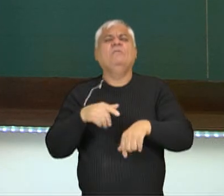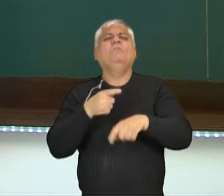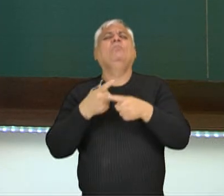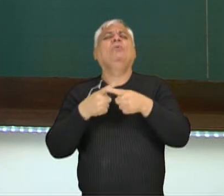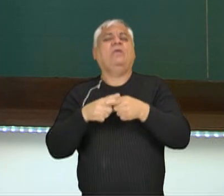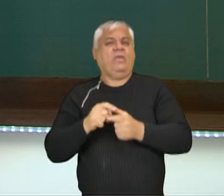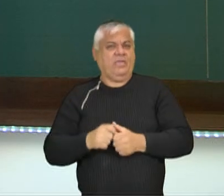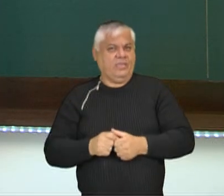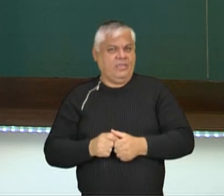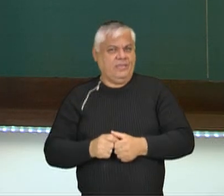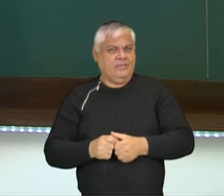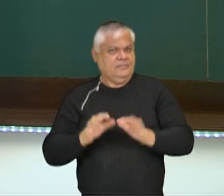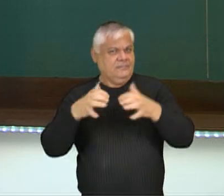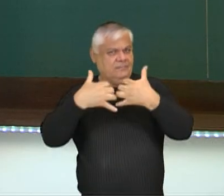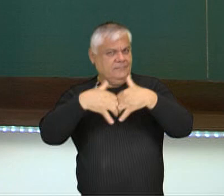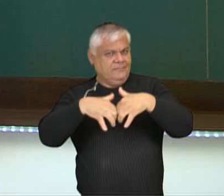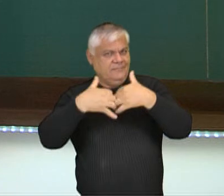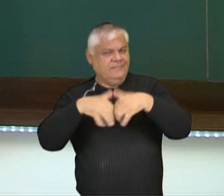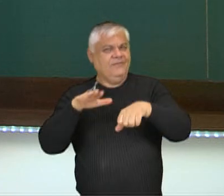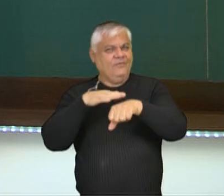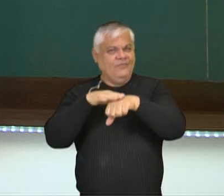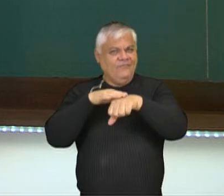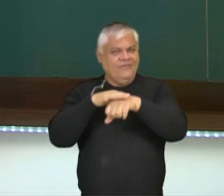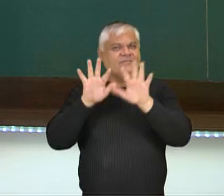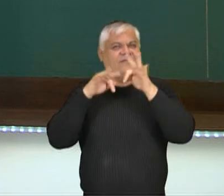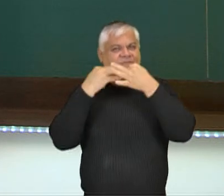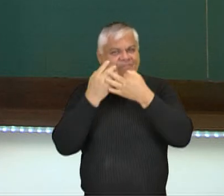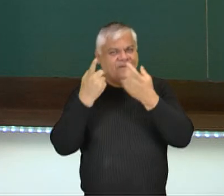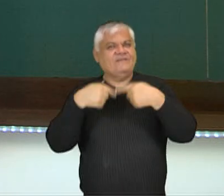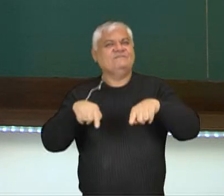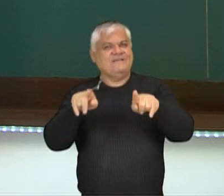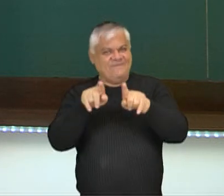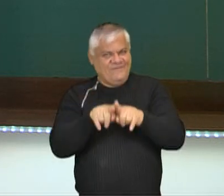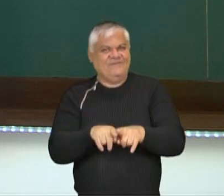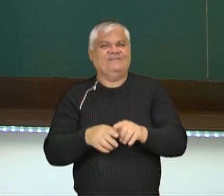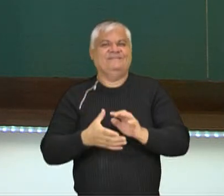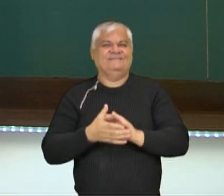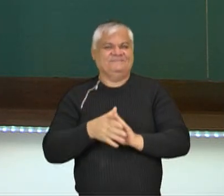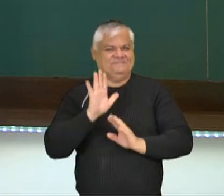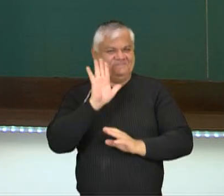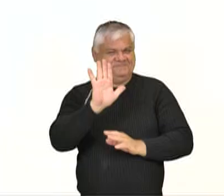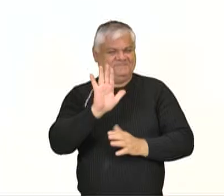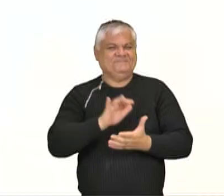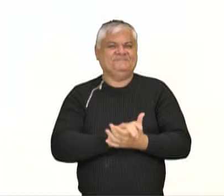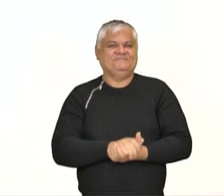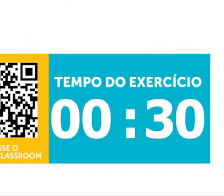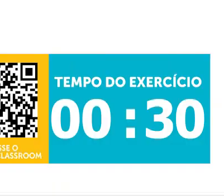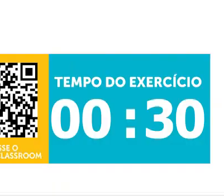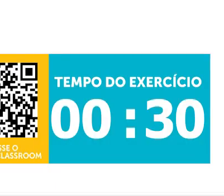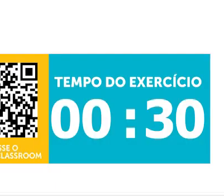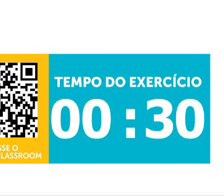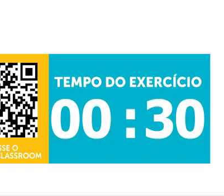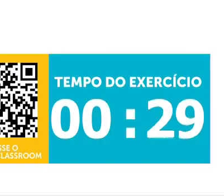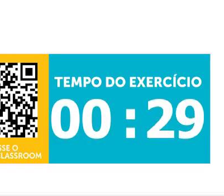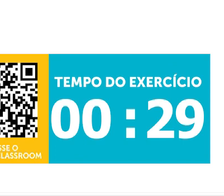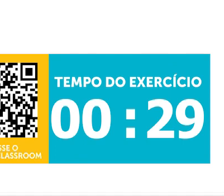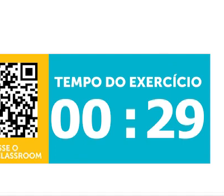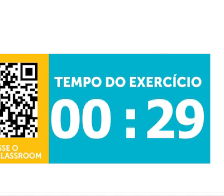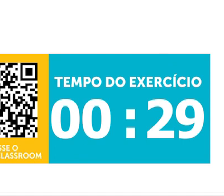você pensar, conversa aí com a família e a gente já volta para falar mais sobre ela. Até daqui a pouco.